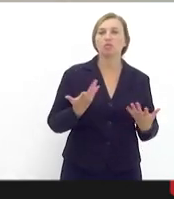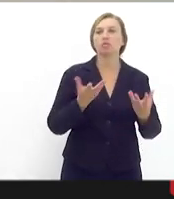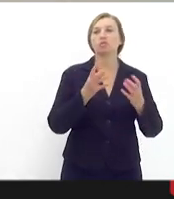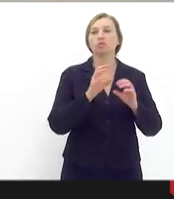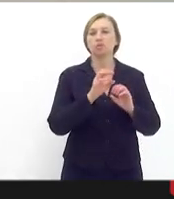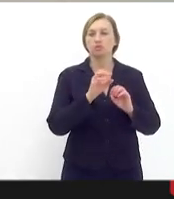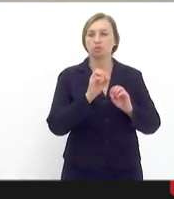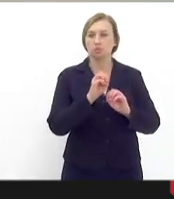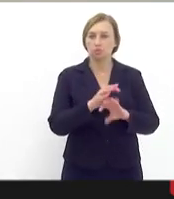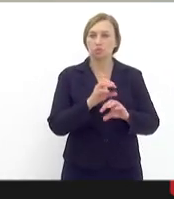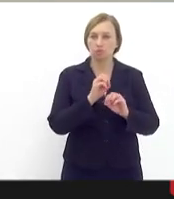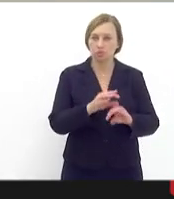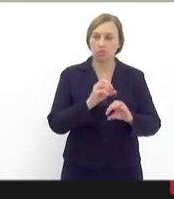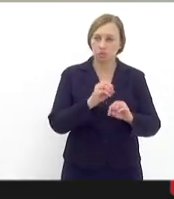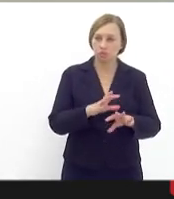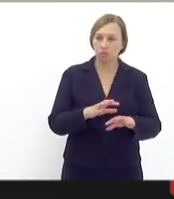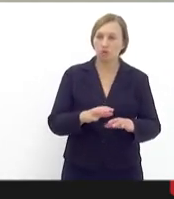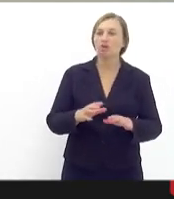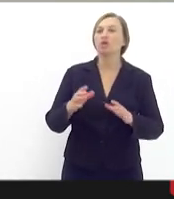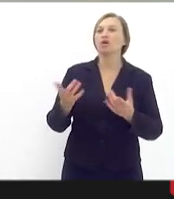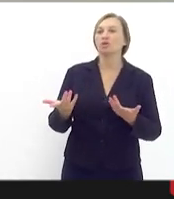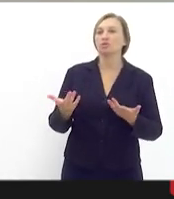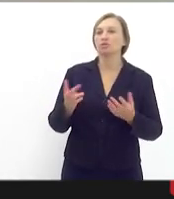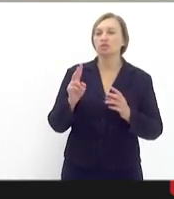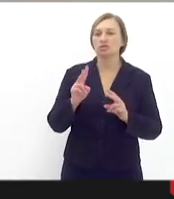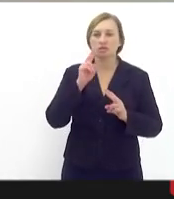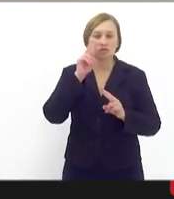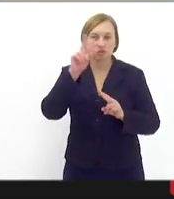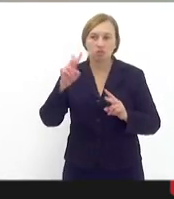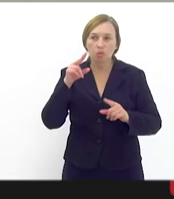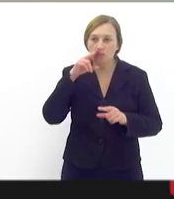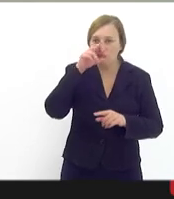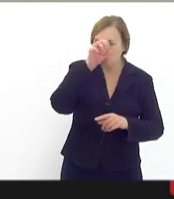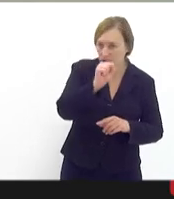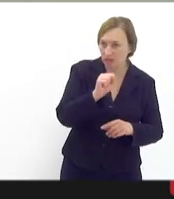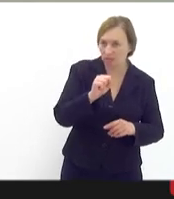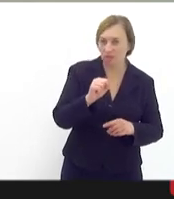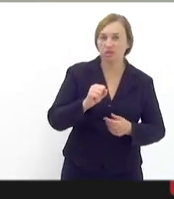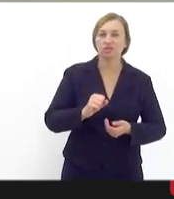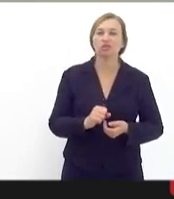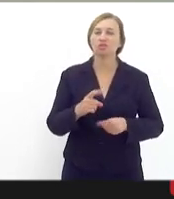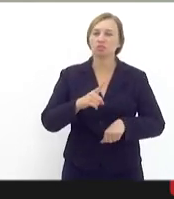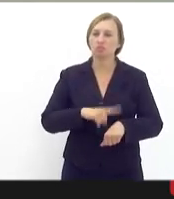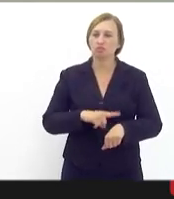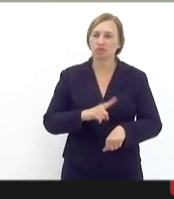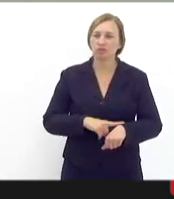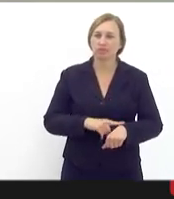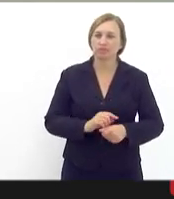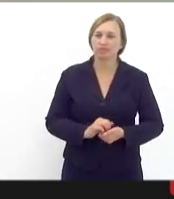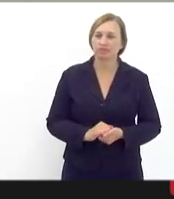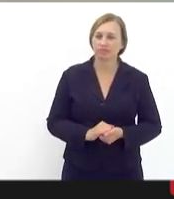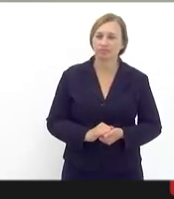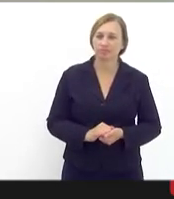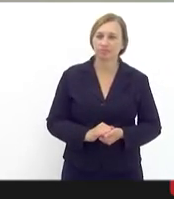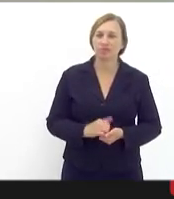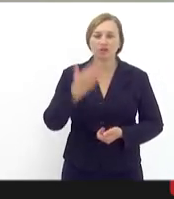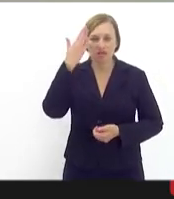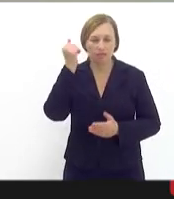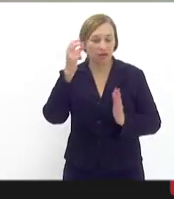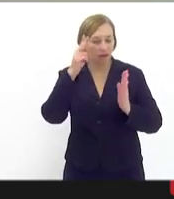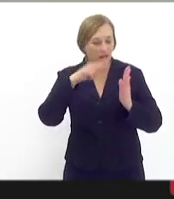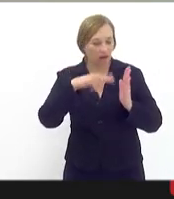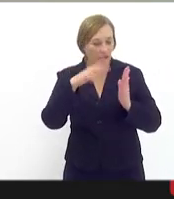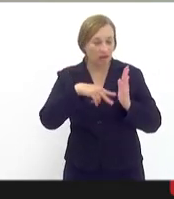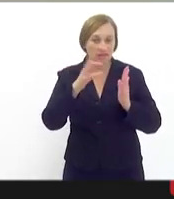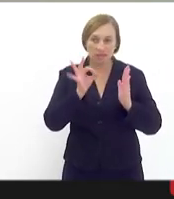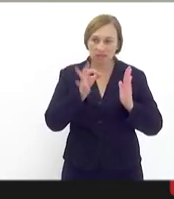política pública que vise o fortalecimento e empoderamento do cidadão a partir do momento em que ele, ao saber ler criticamente